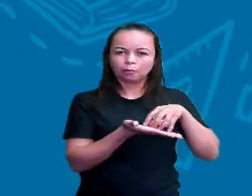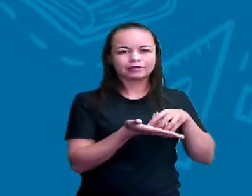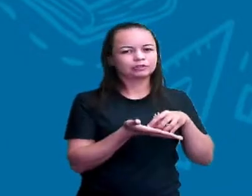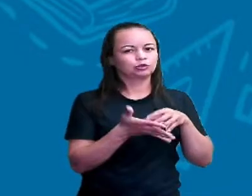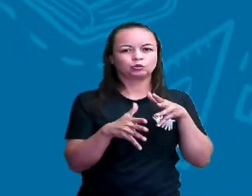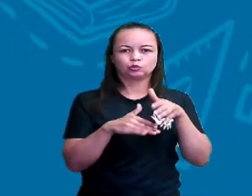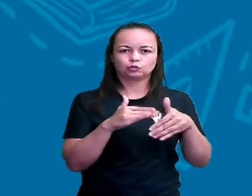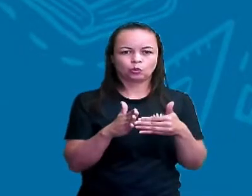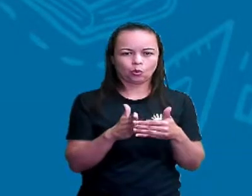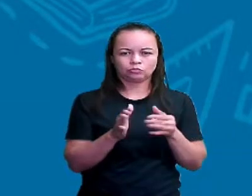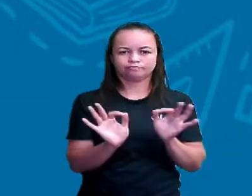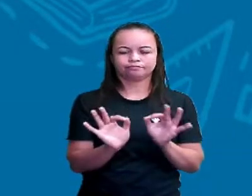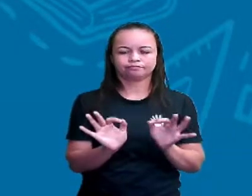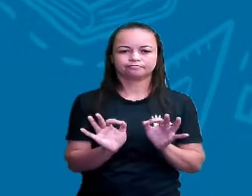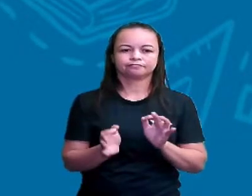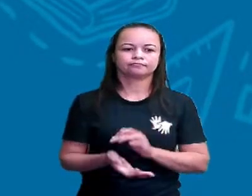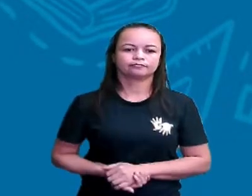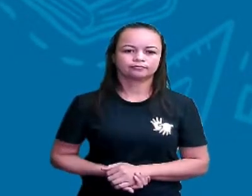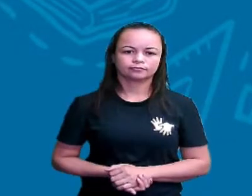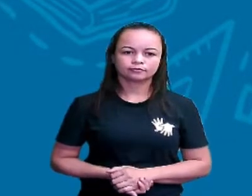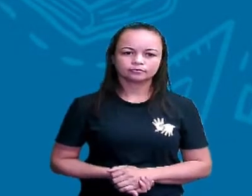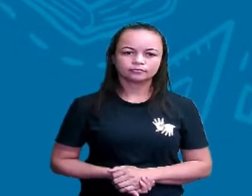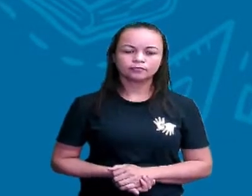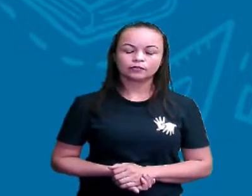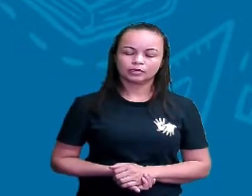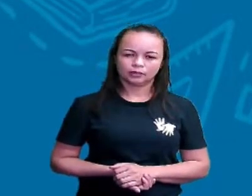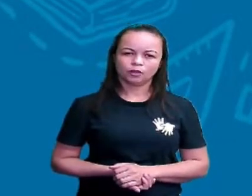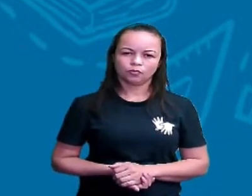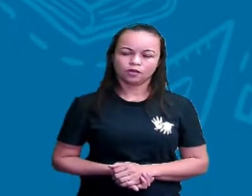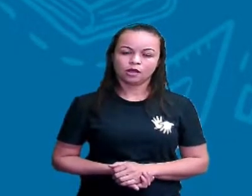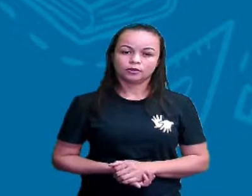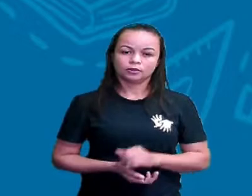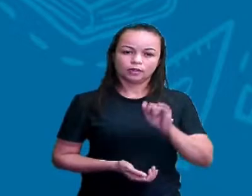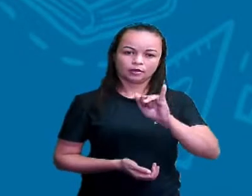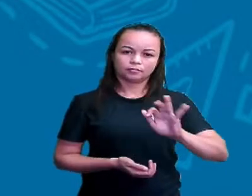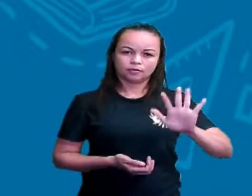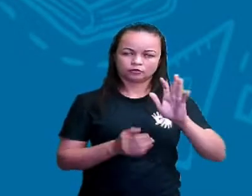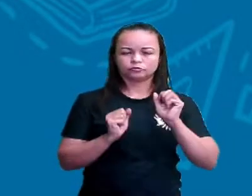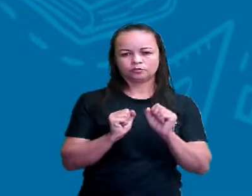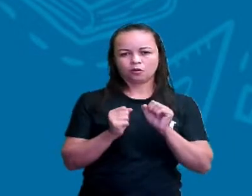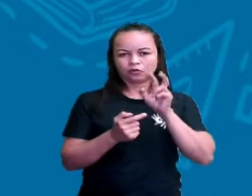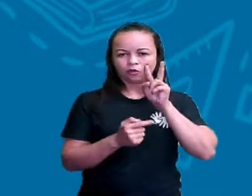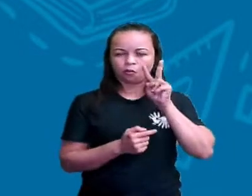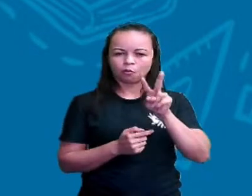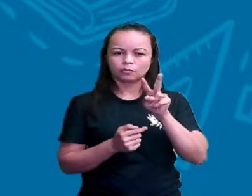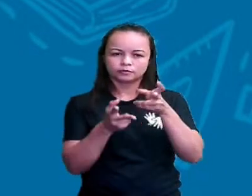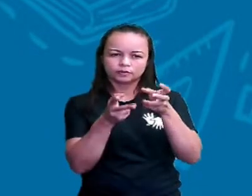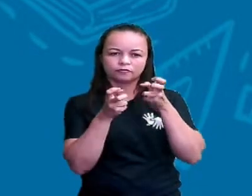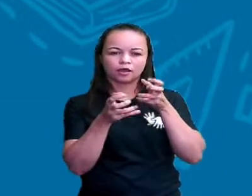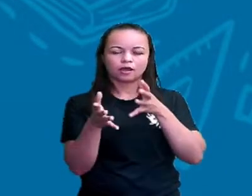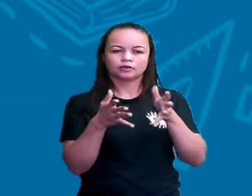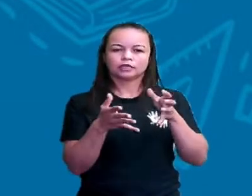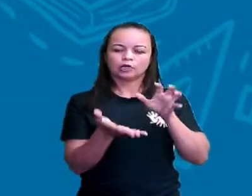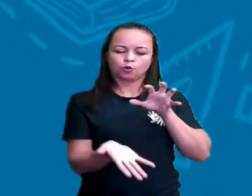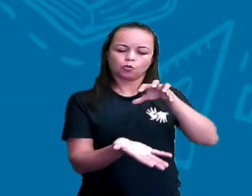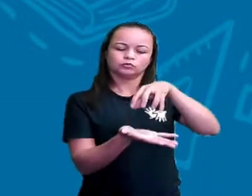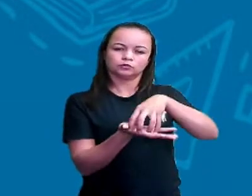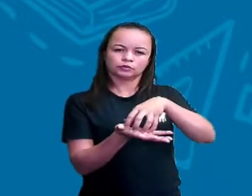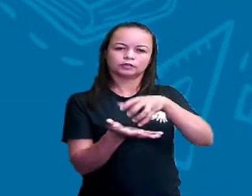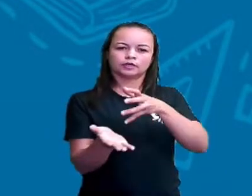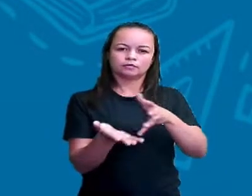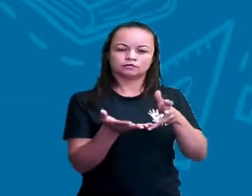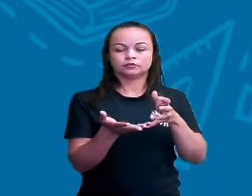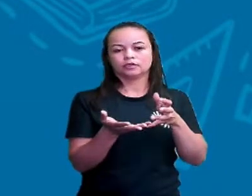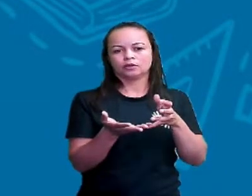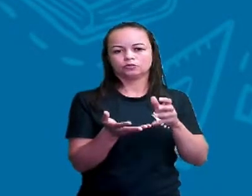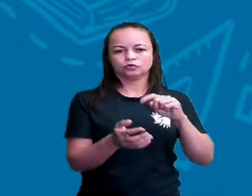tá? Então, aí aqui a gente pode ver, né, as áreas de concentração de pessoas no